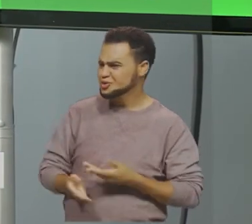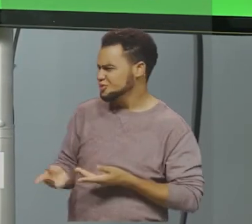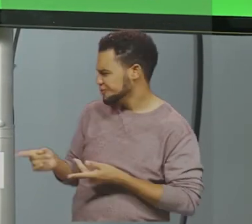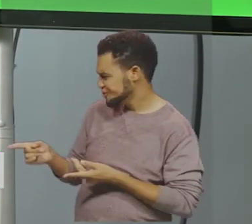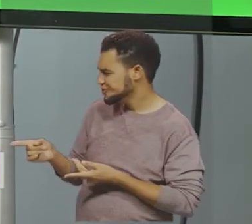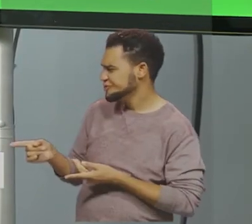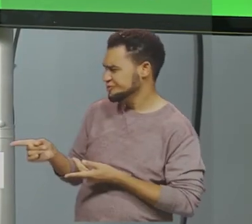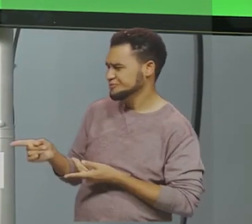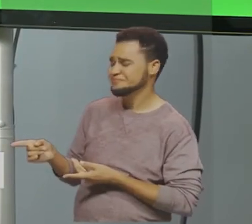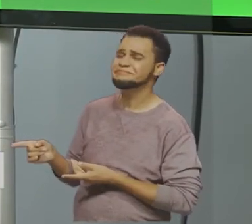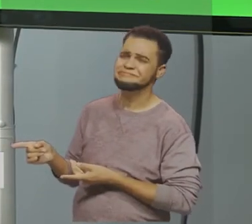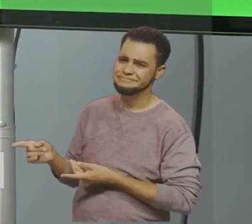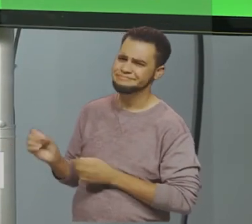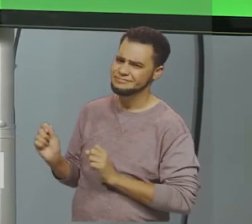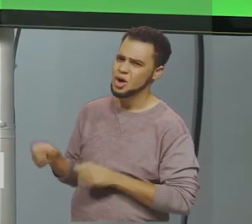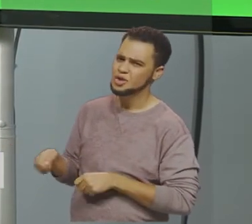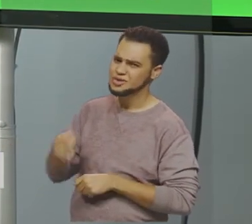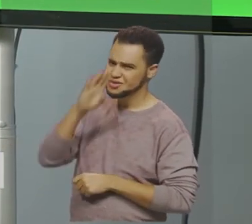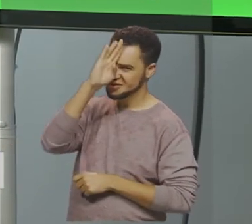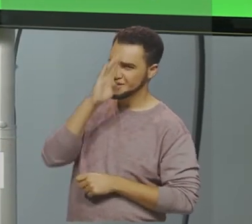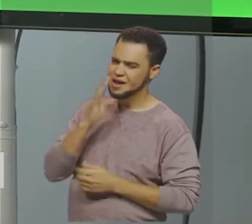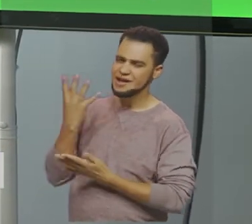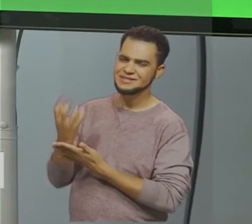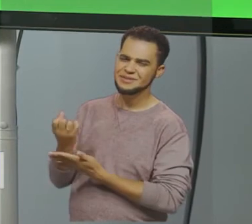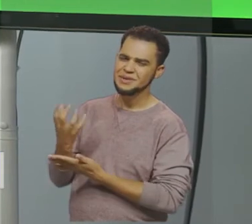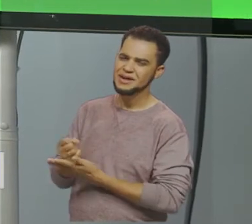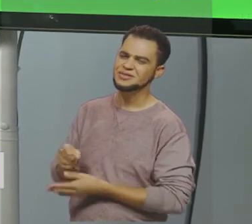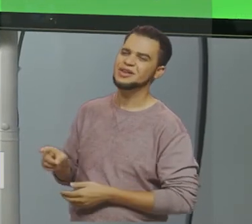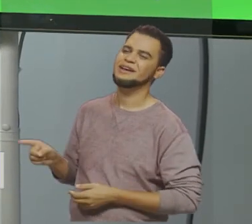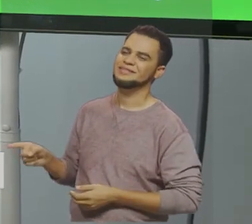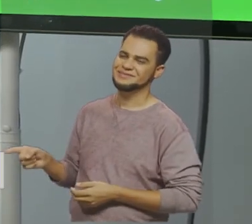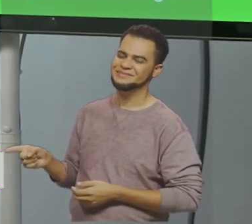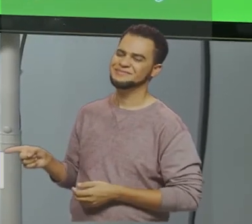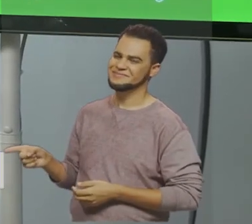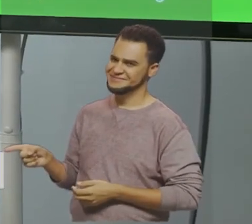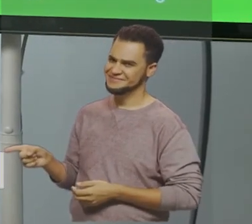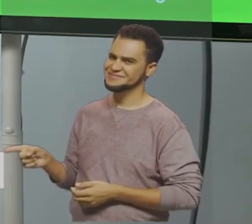está disponível gratuitamente para download no site